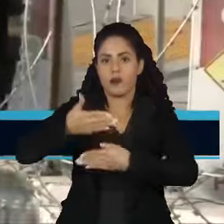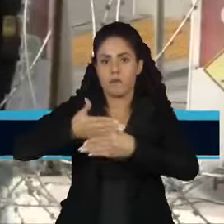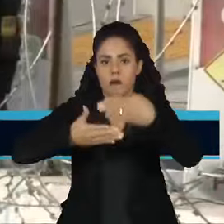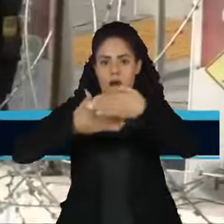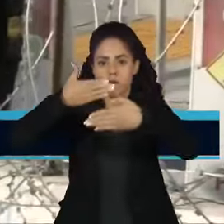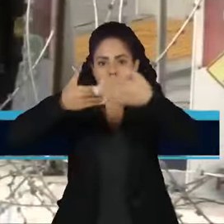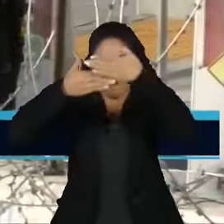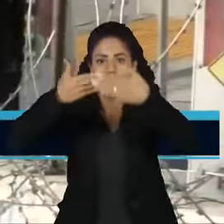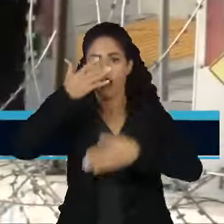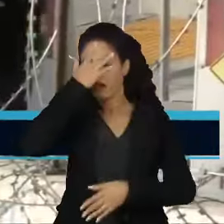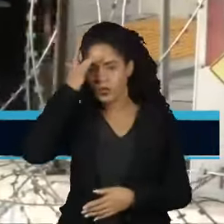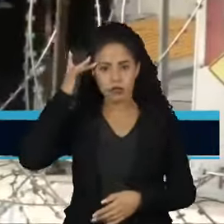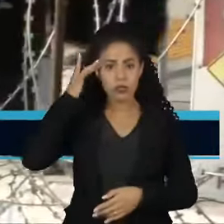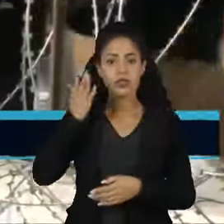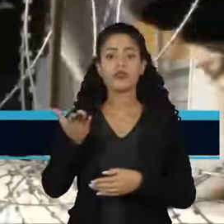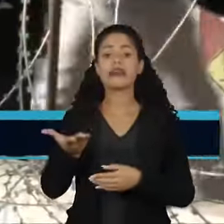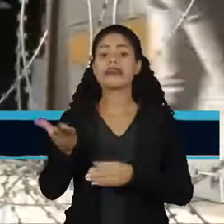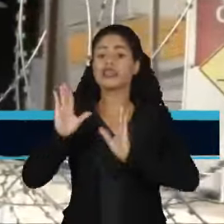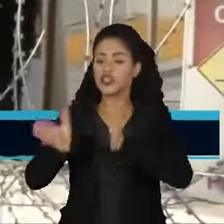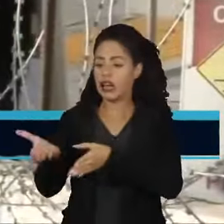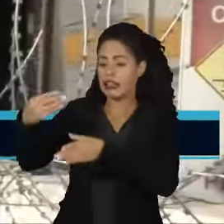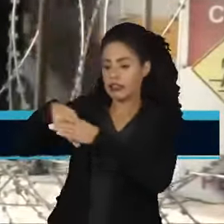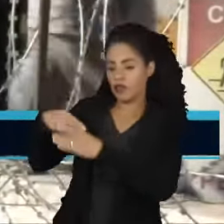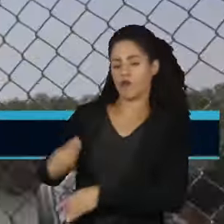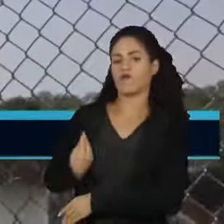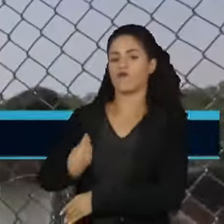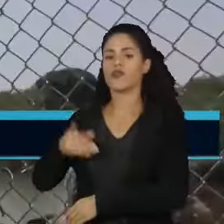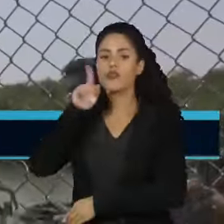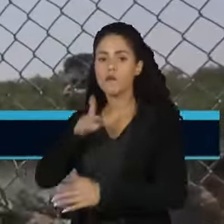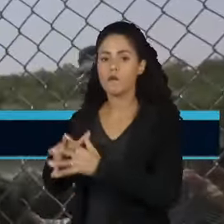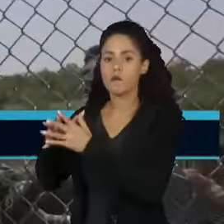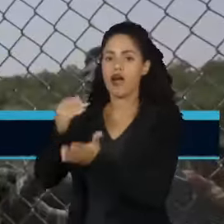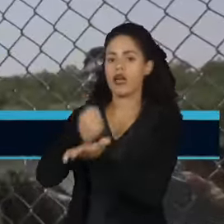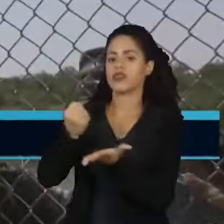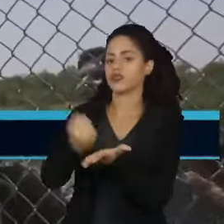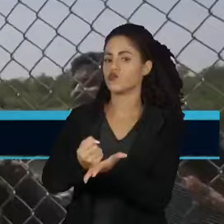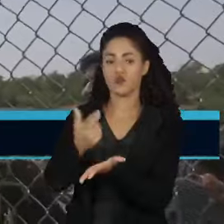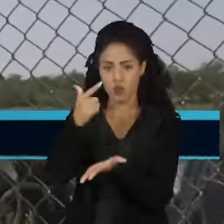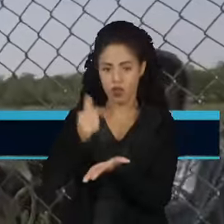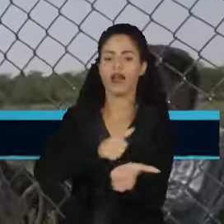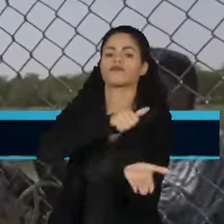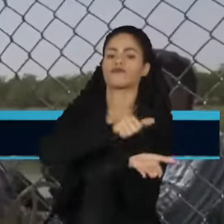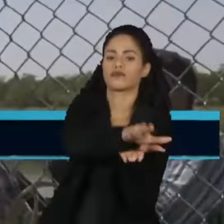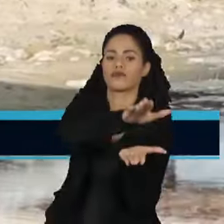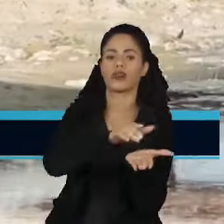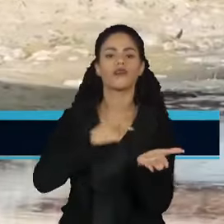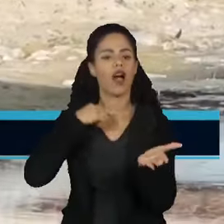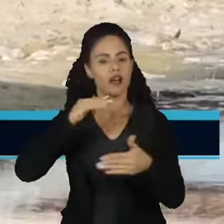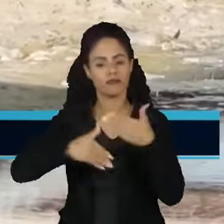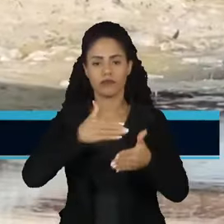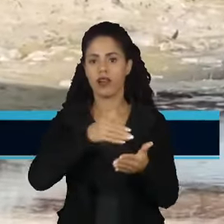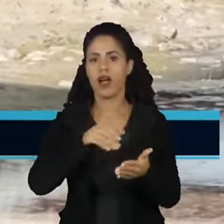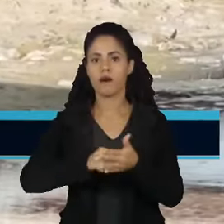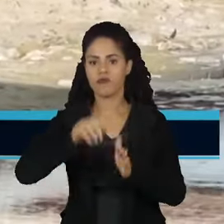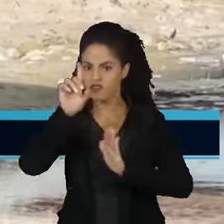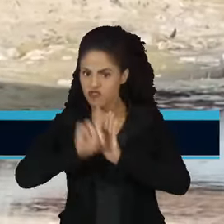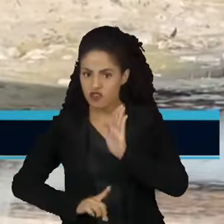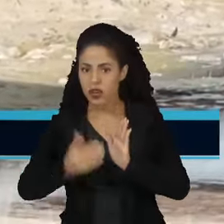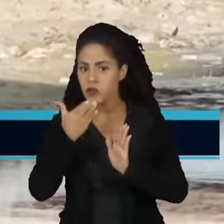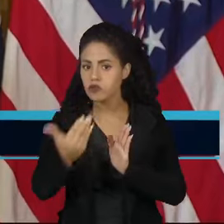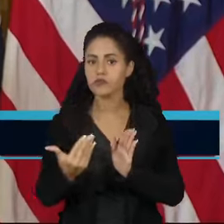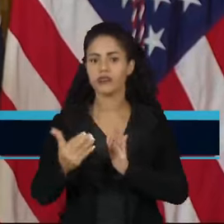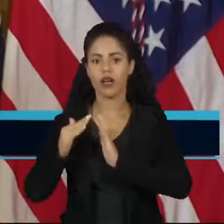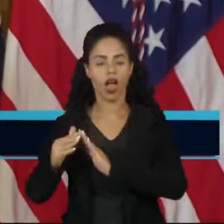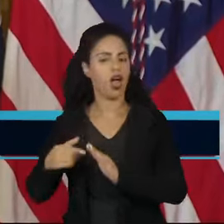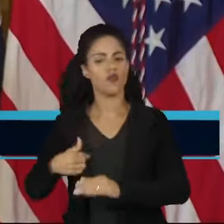E para aqueles que estão dentro dos Estados Unidos sem visto, serão expulsos numa questão de dias ou horas, sem direito ao pedido de